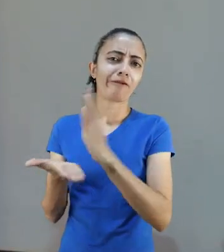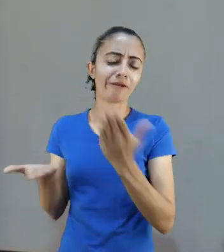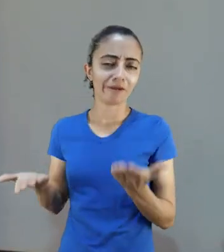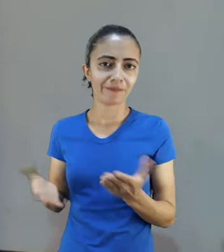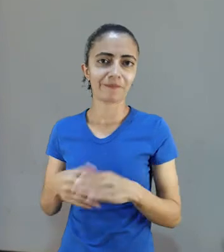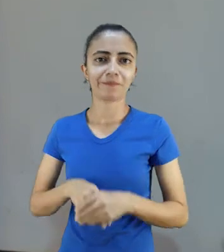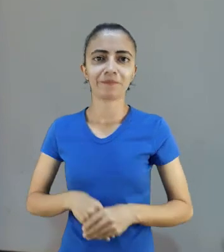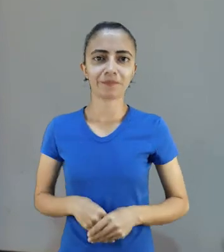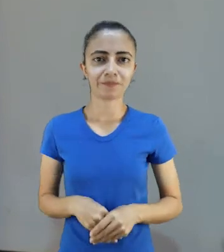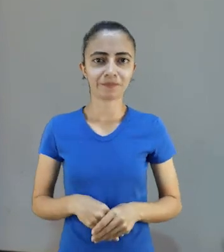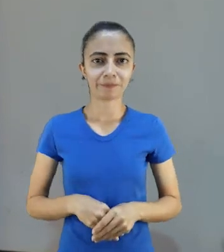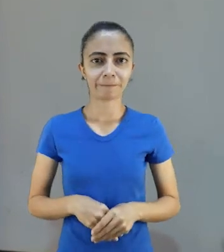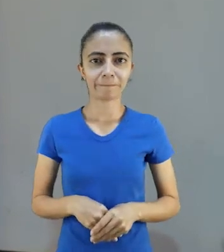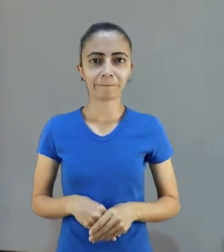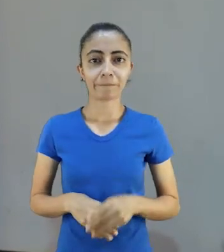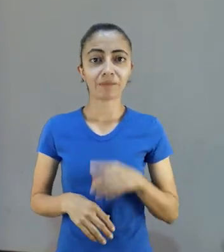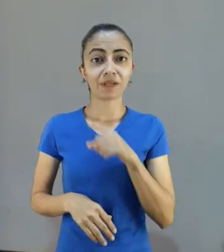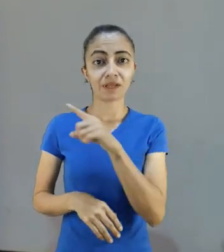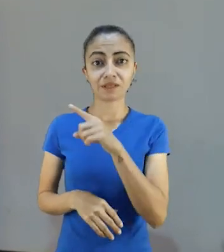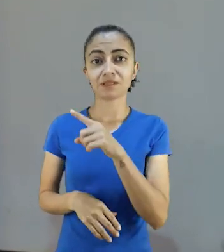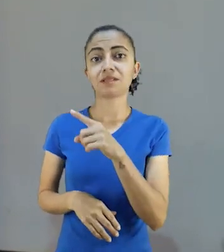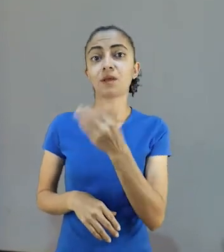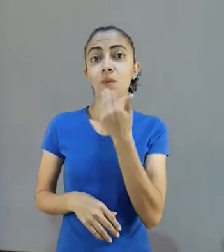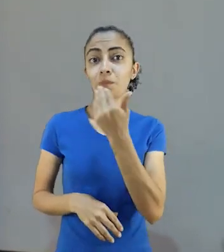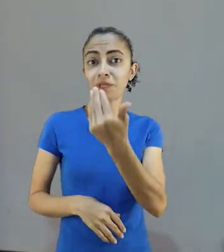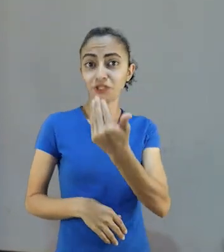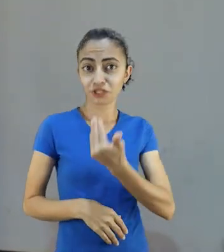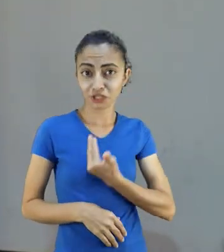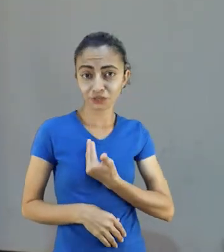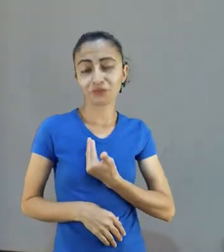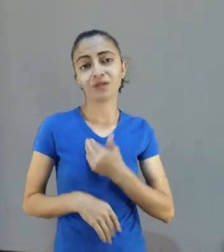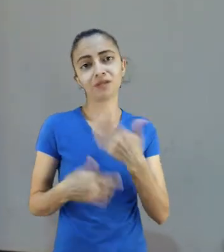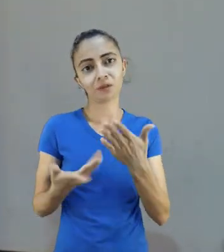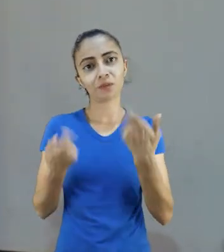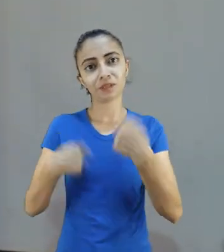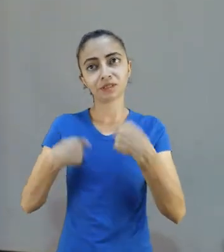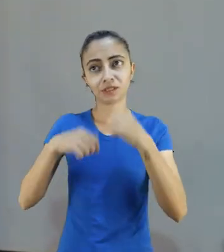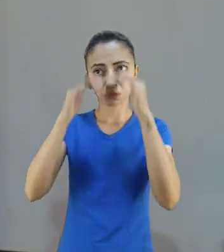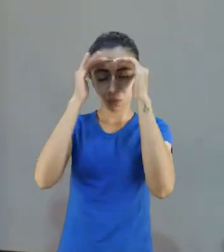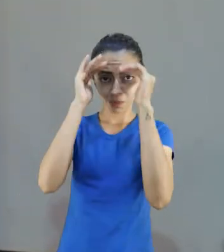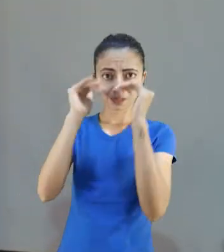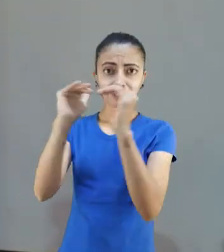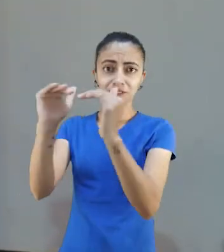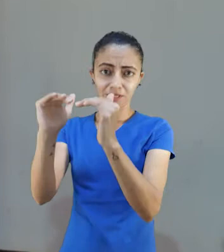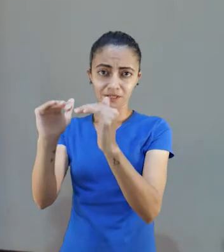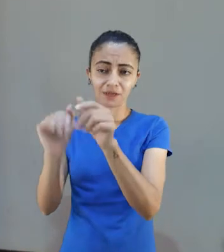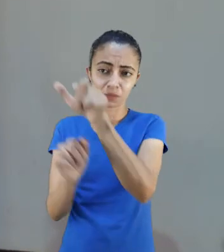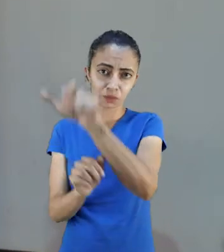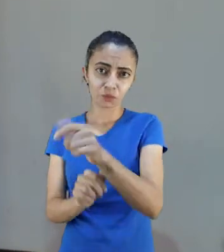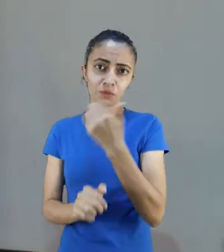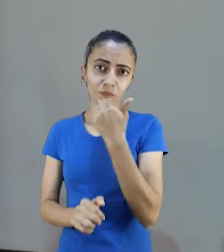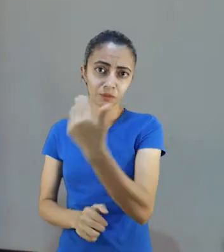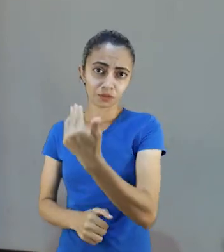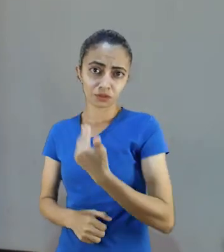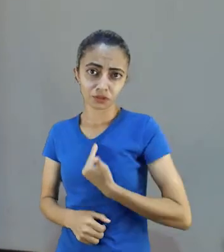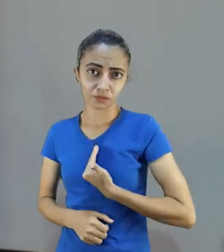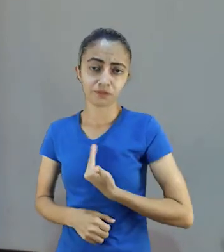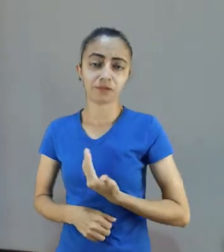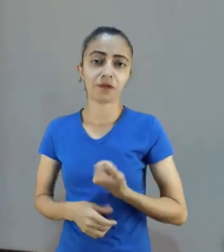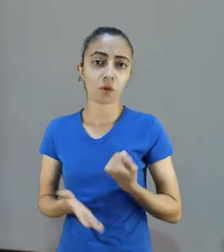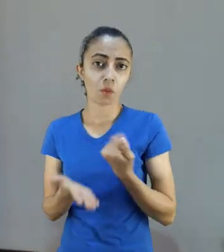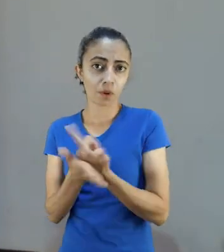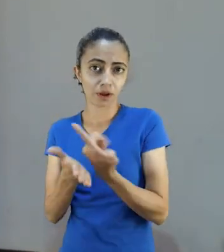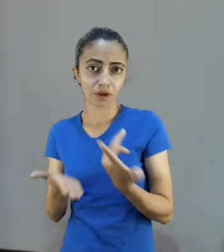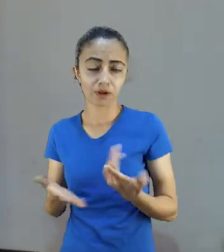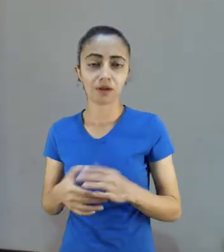foi uma encomenda, então a gente tem que fazer o que a pessoa pede, né? O cliente. Mas isso aqui eu não gosto muito de